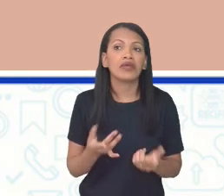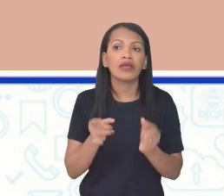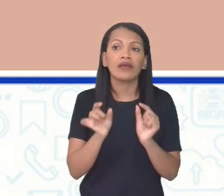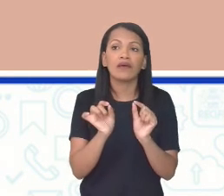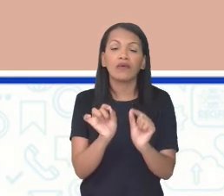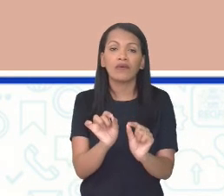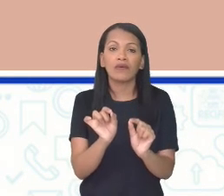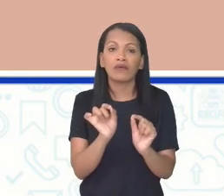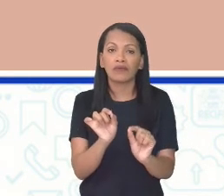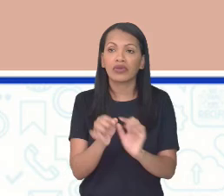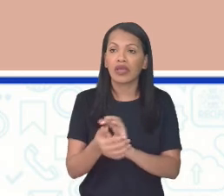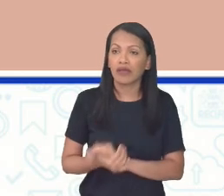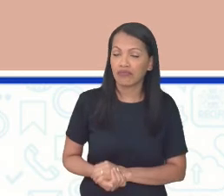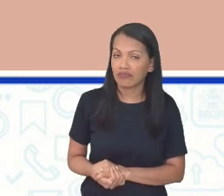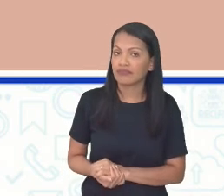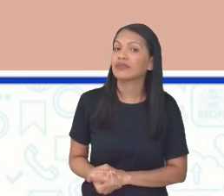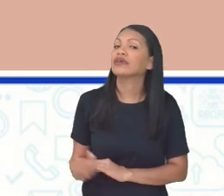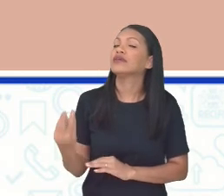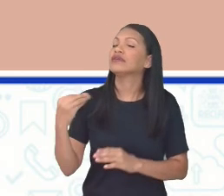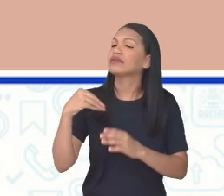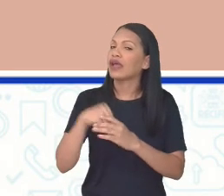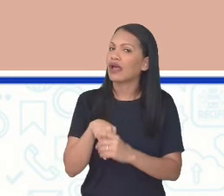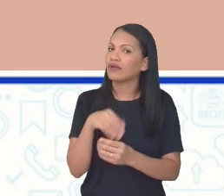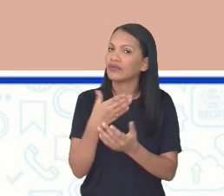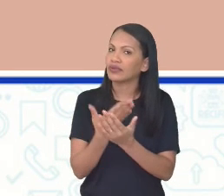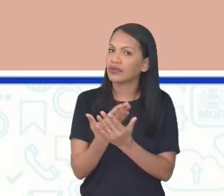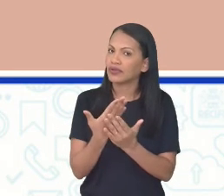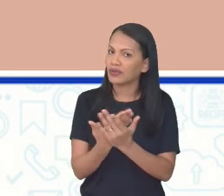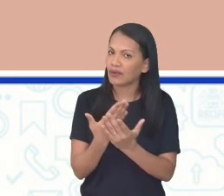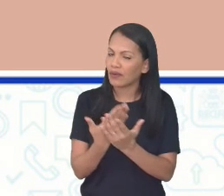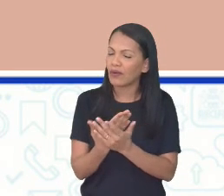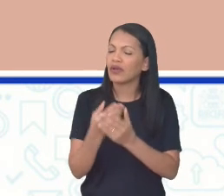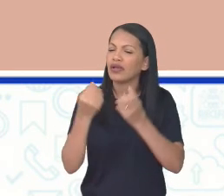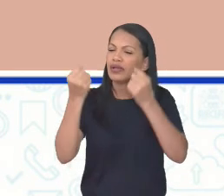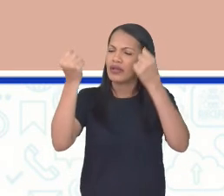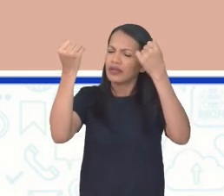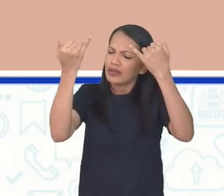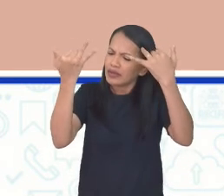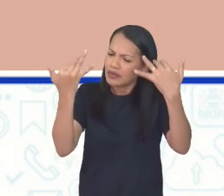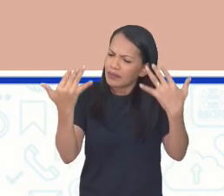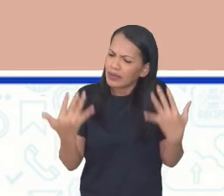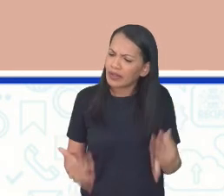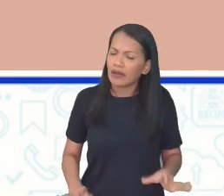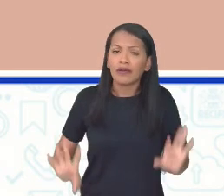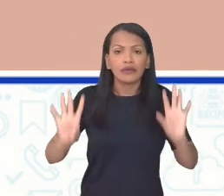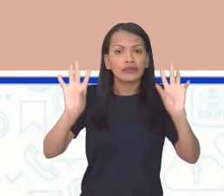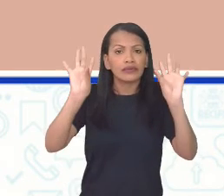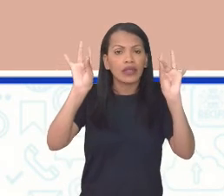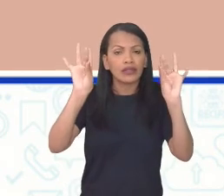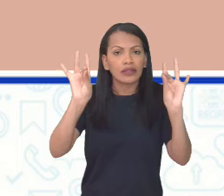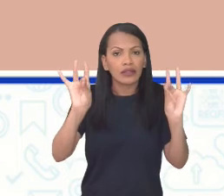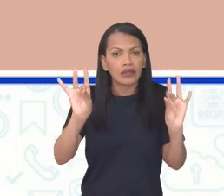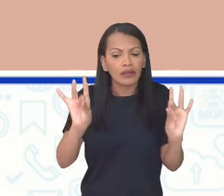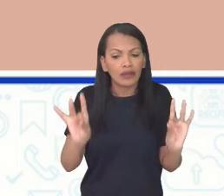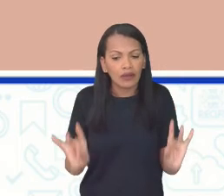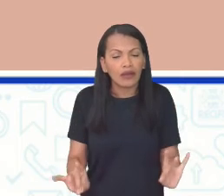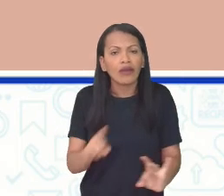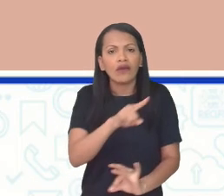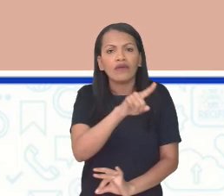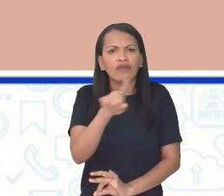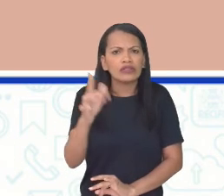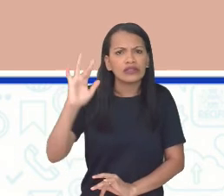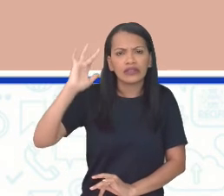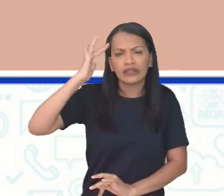E aí, minha gente, dentro da aula de hoje, dentro de todas as explicações que demos, o que